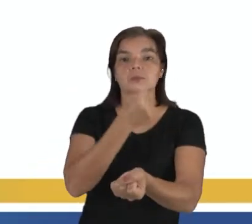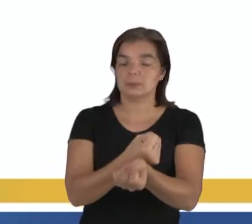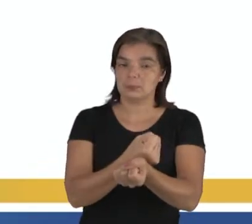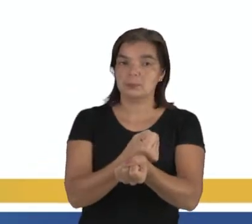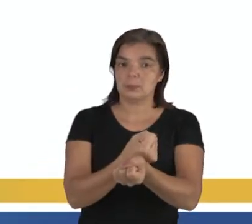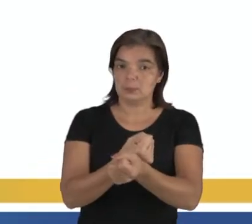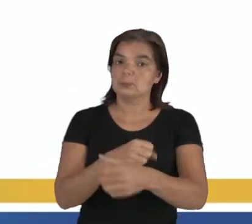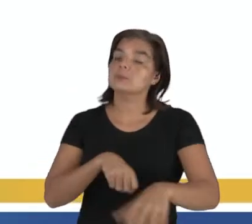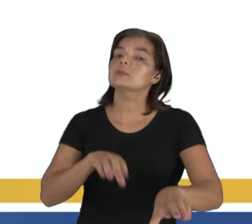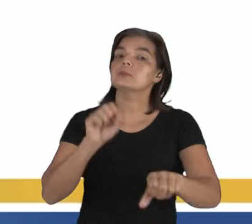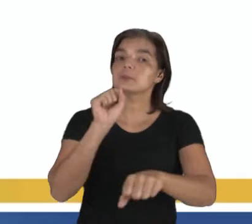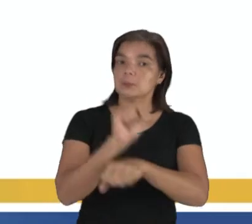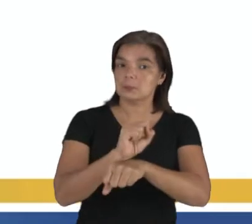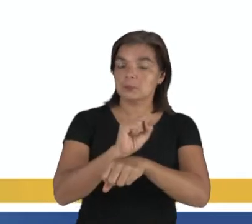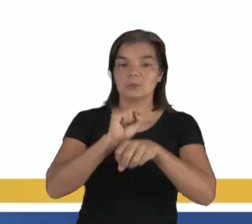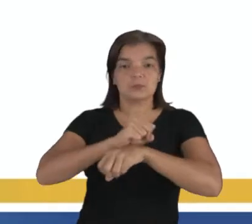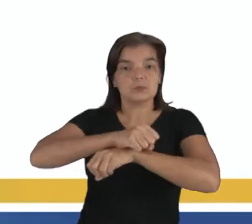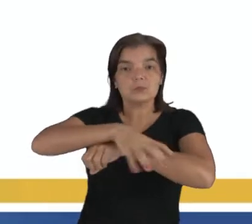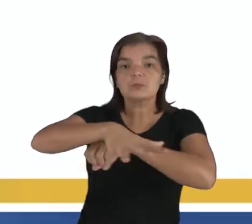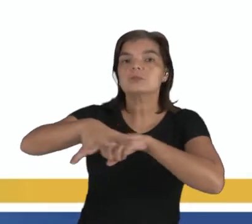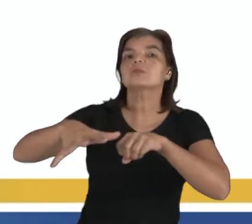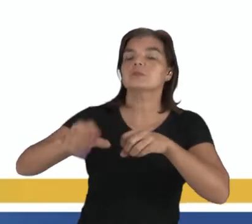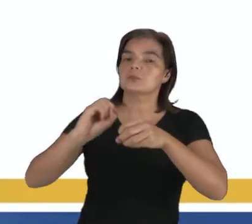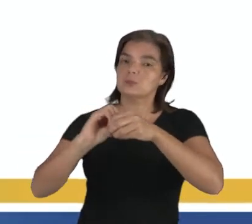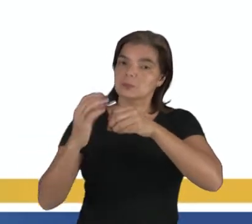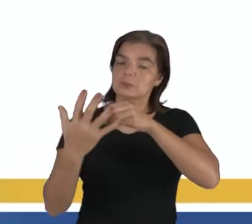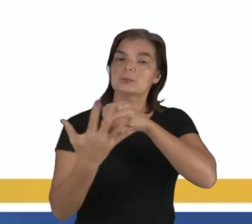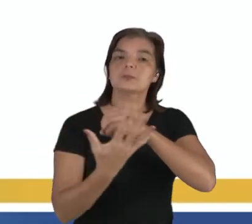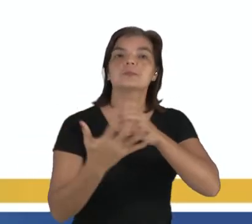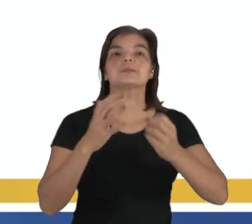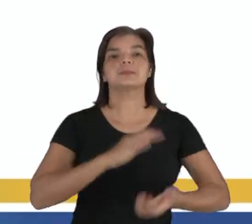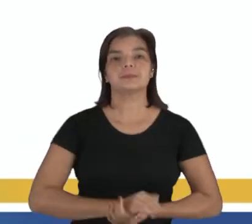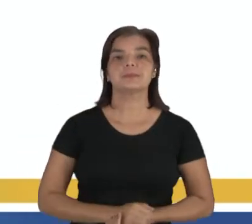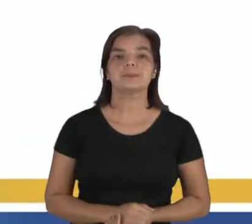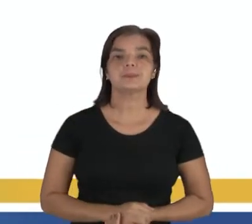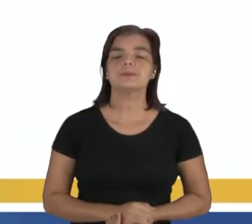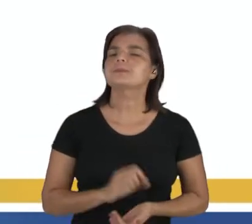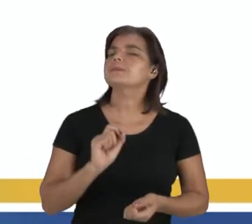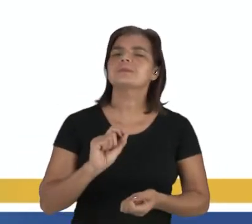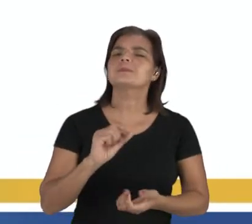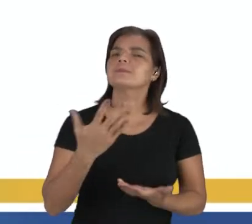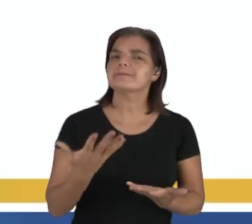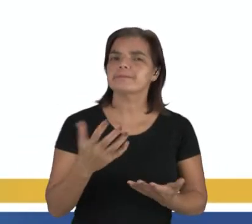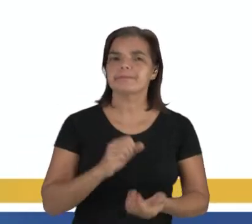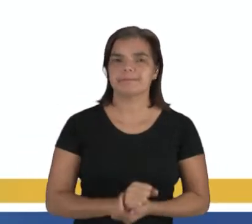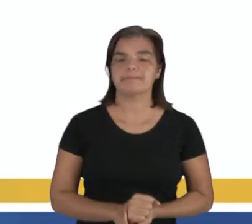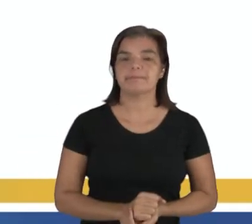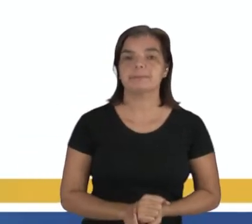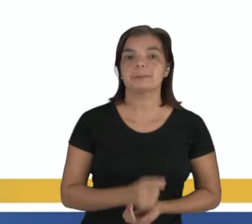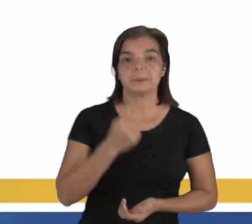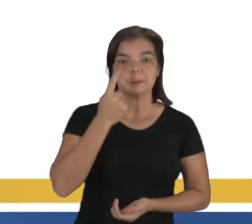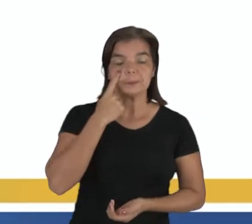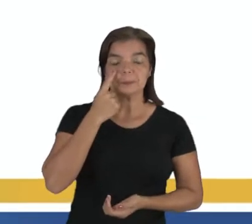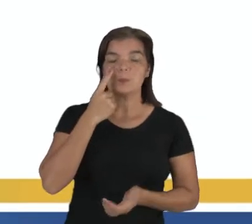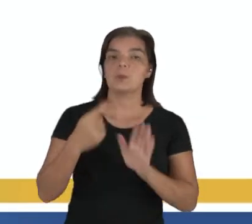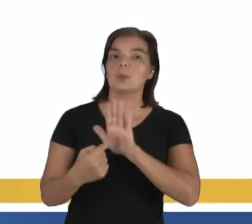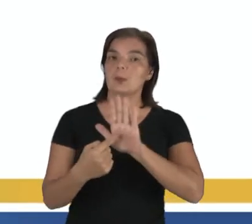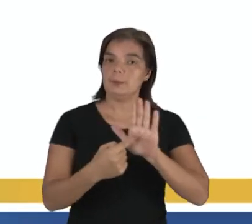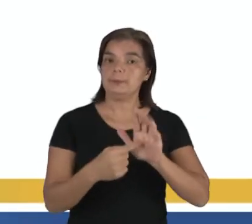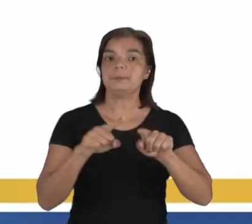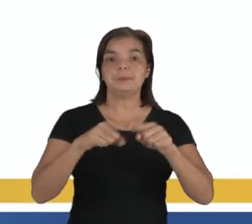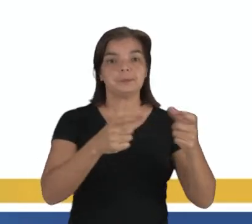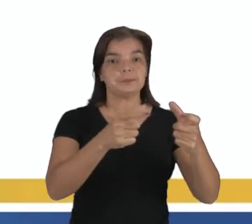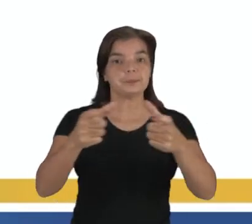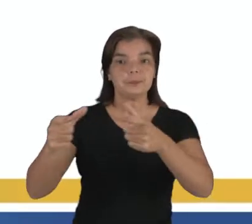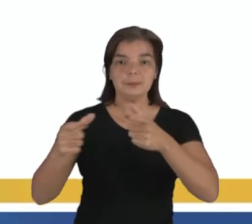saída para conter essa propagação do coronavírus. O que ele coloca? Olhem aí destacado, pois é